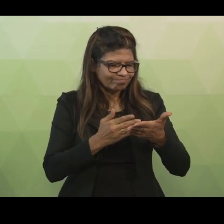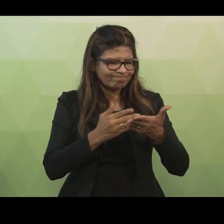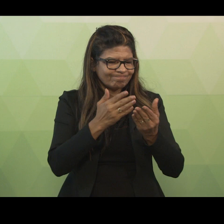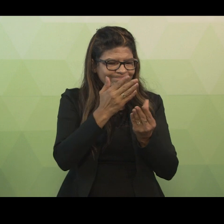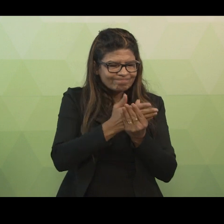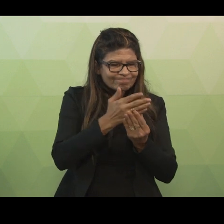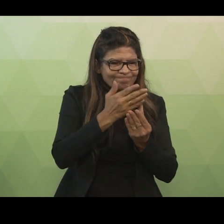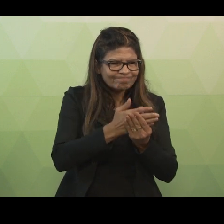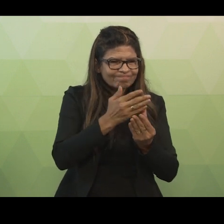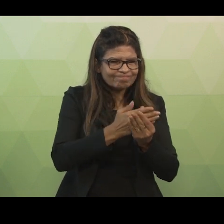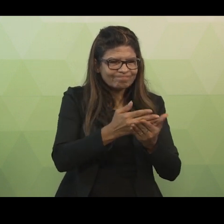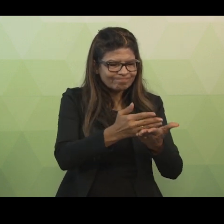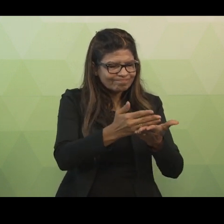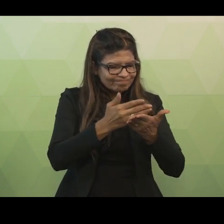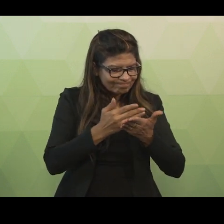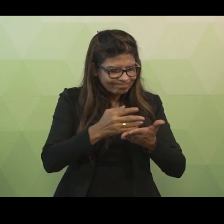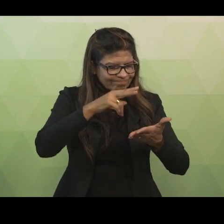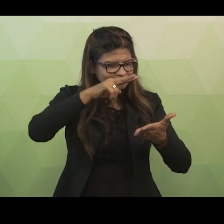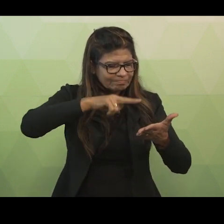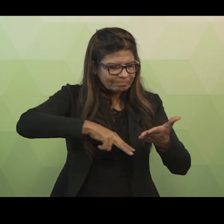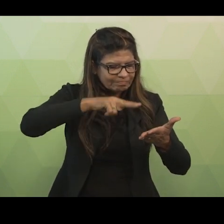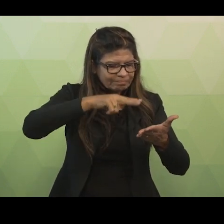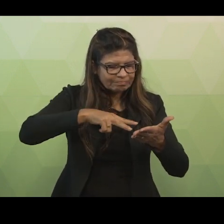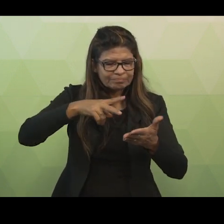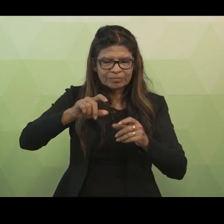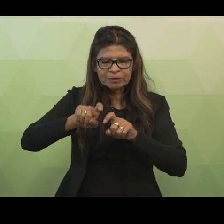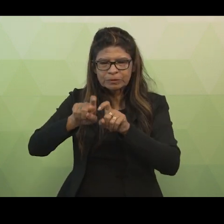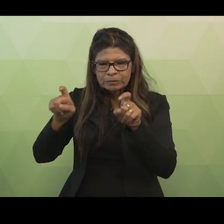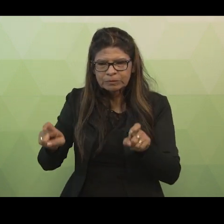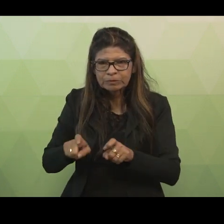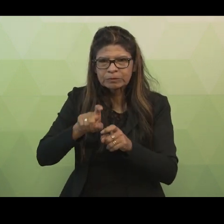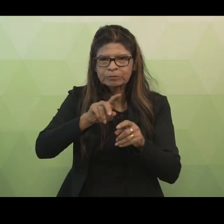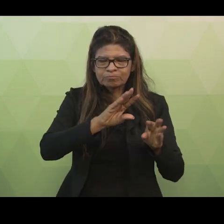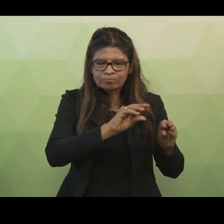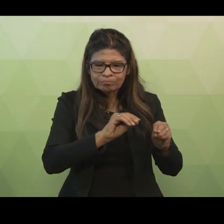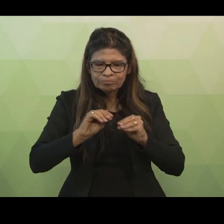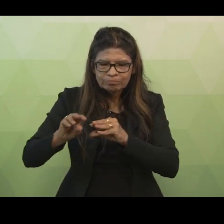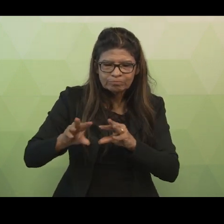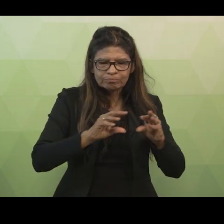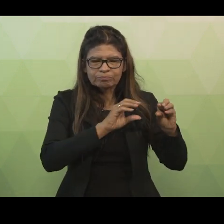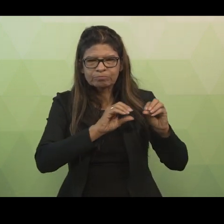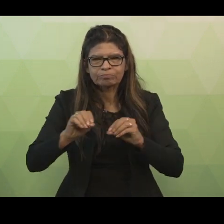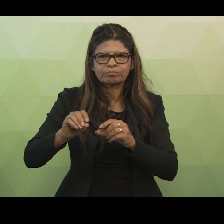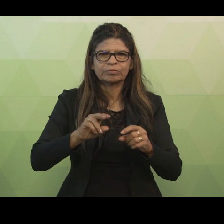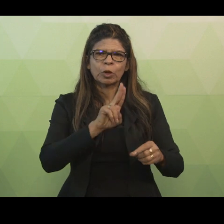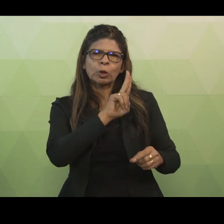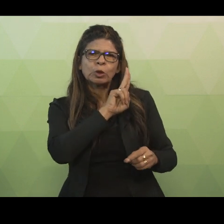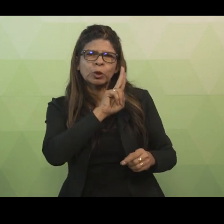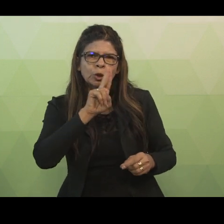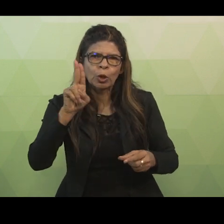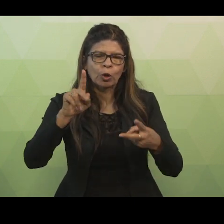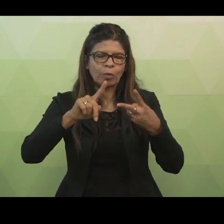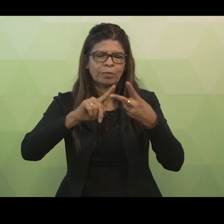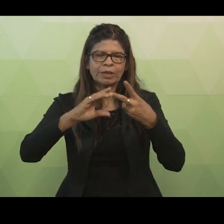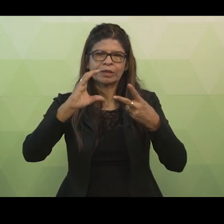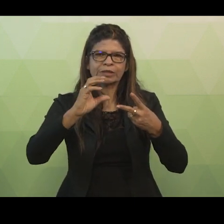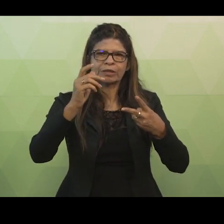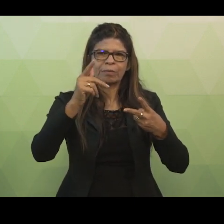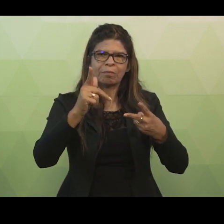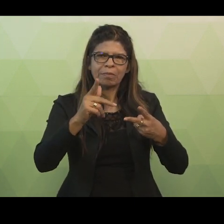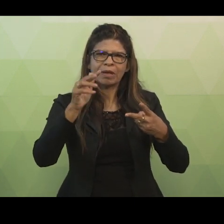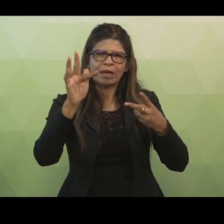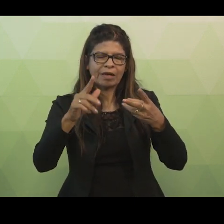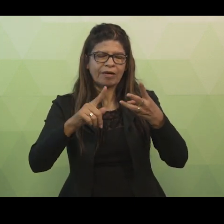cada livro em atraso, se o usuário atrasar 4 dias na devolução de um livro, deverá ser cobrado uma multa de